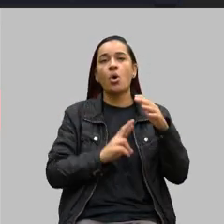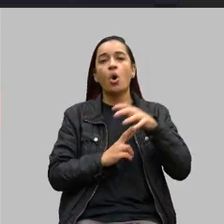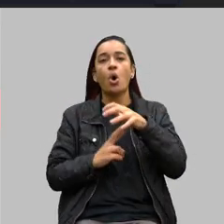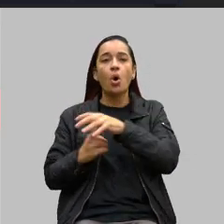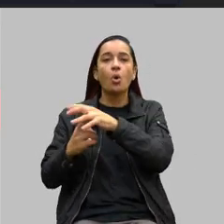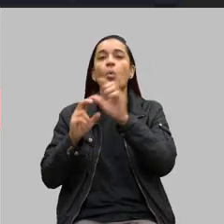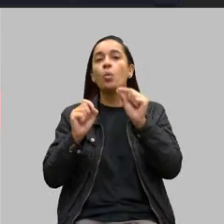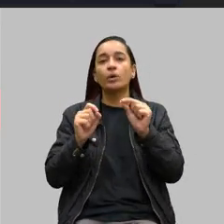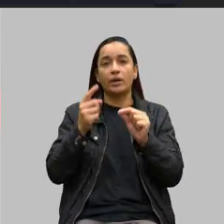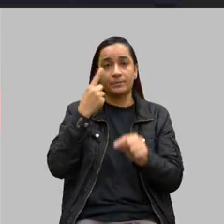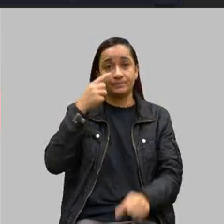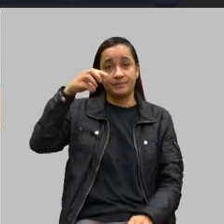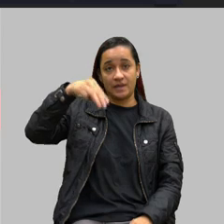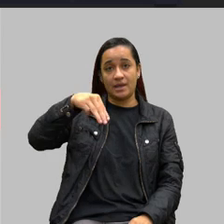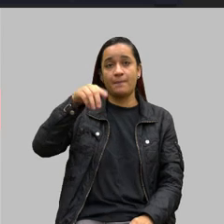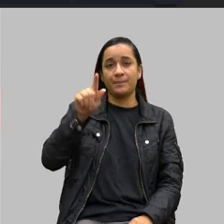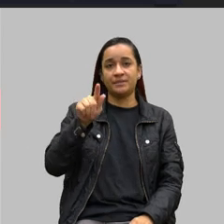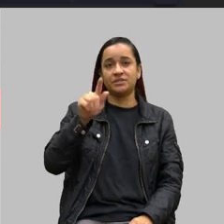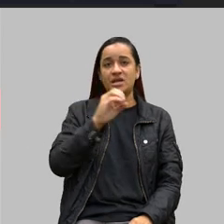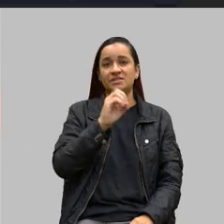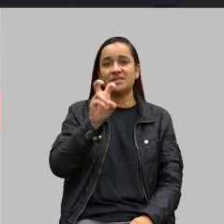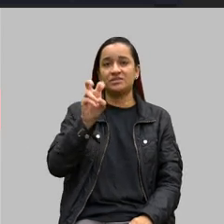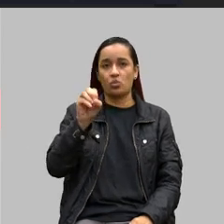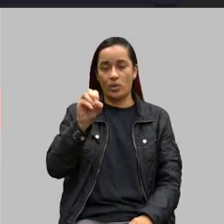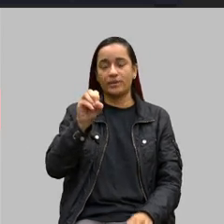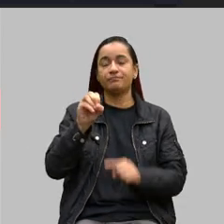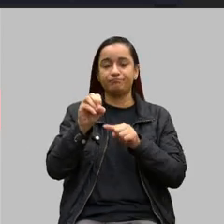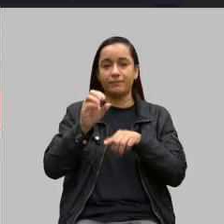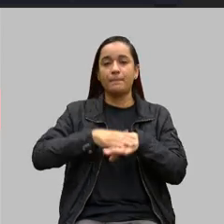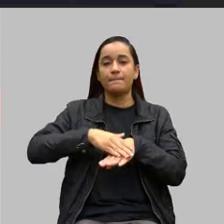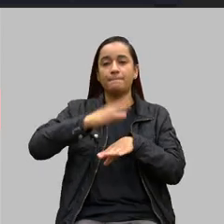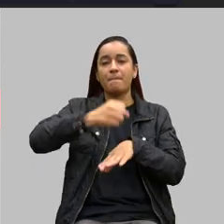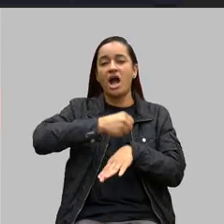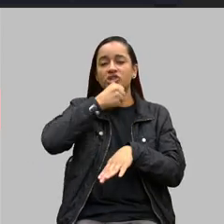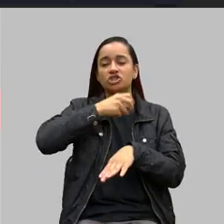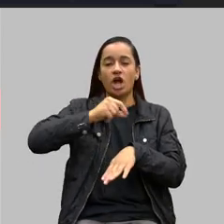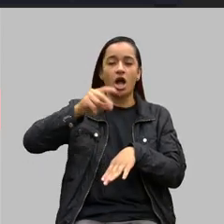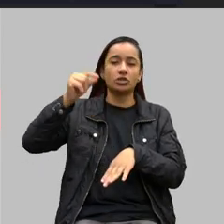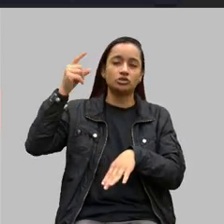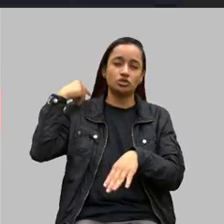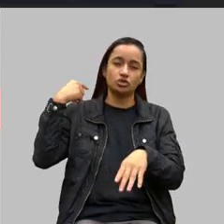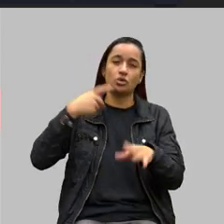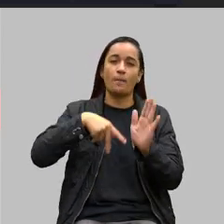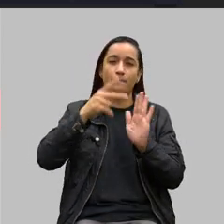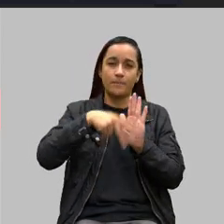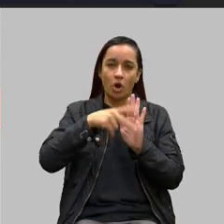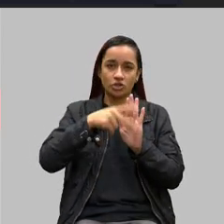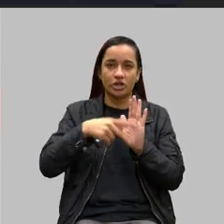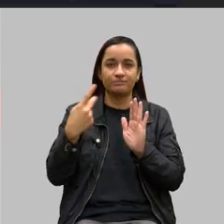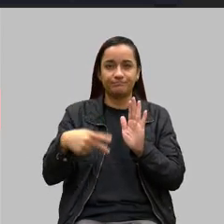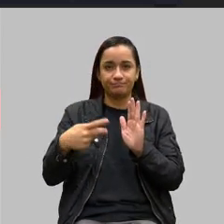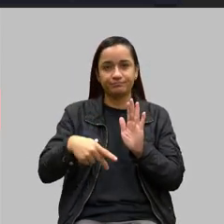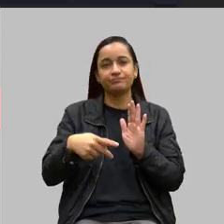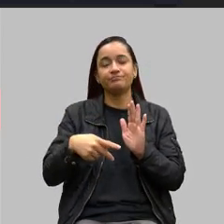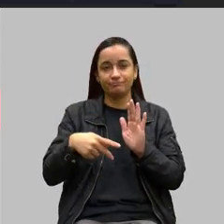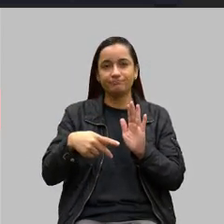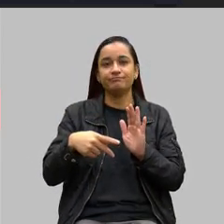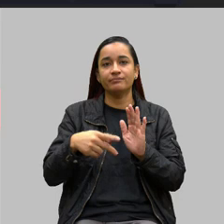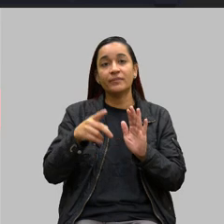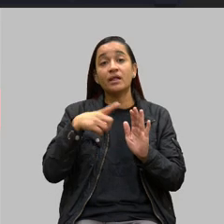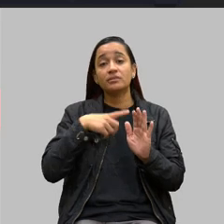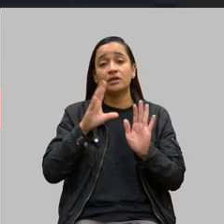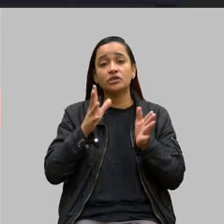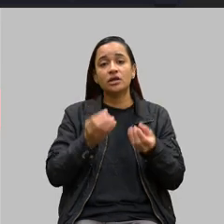eh é a mais o mais antigo projeto né de de de PPP de rodovias do Brasil né E tem aí entregue